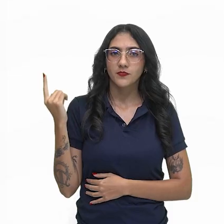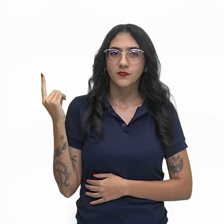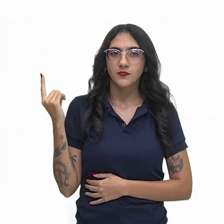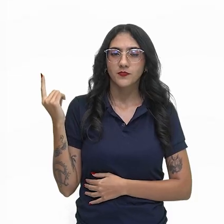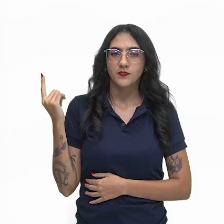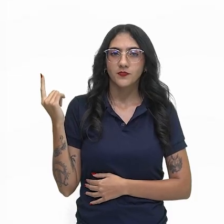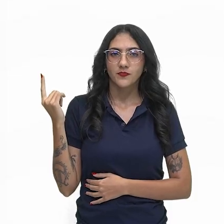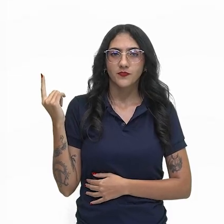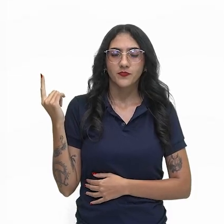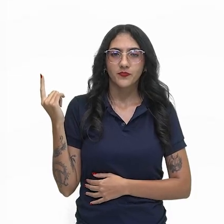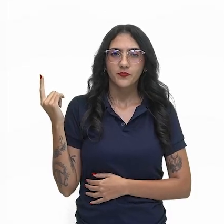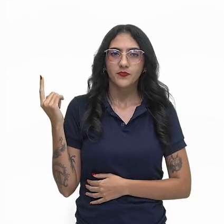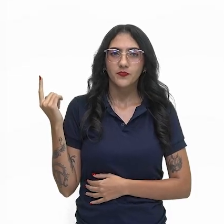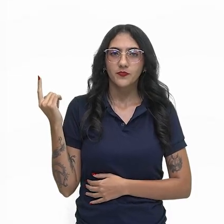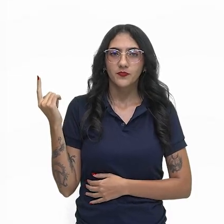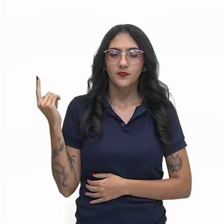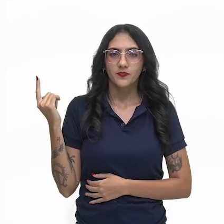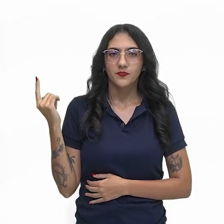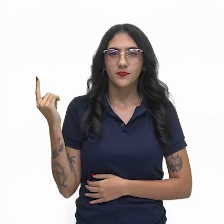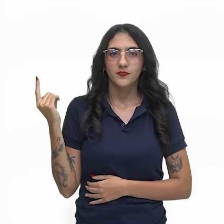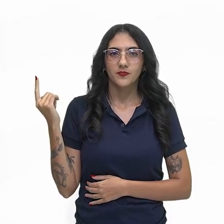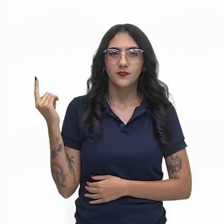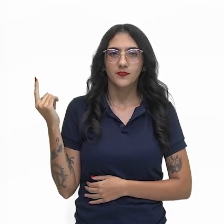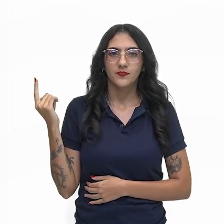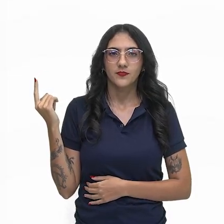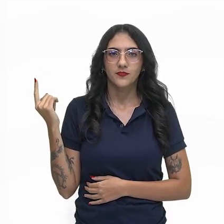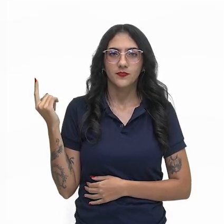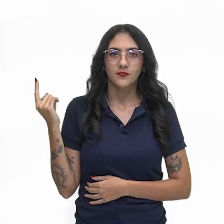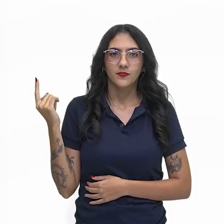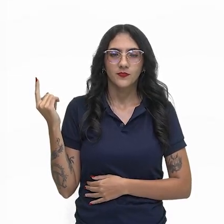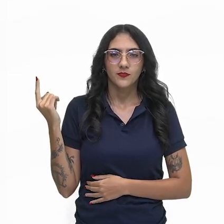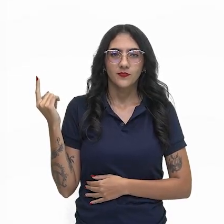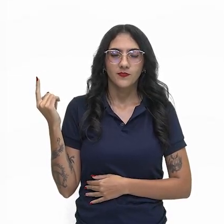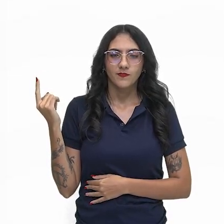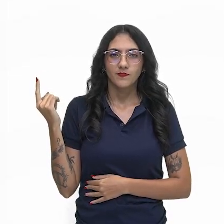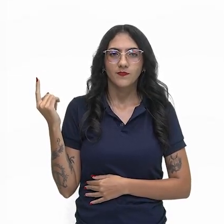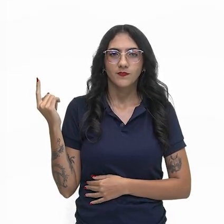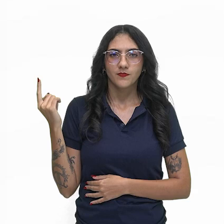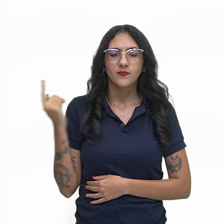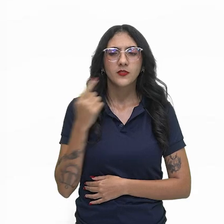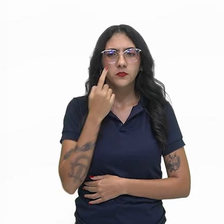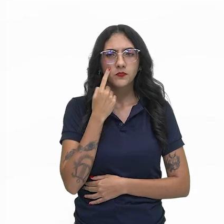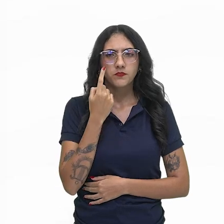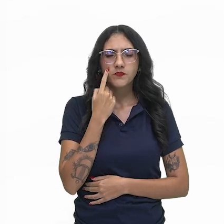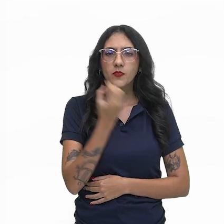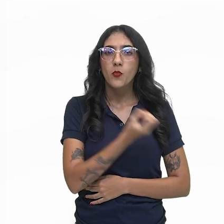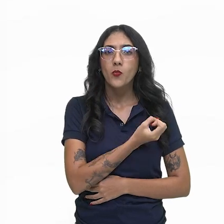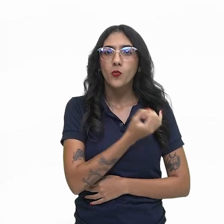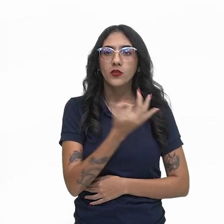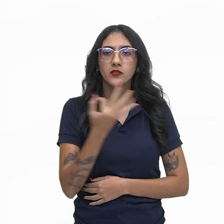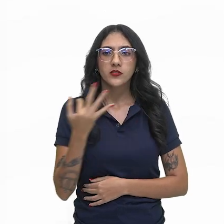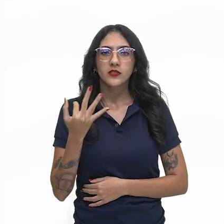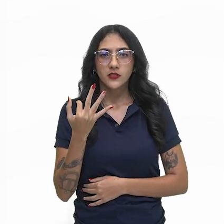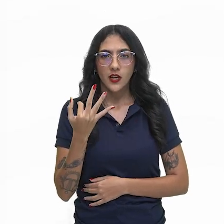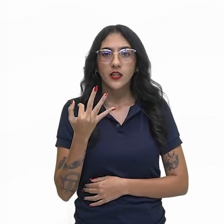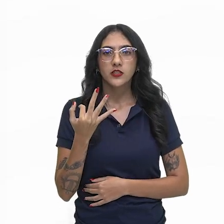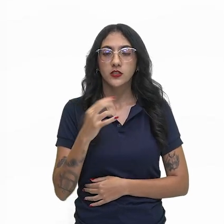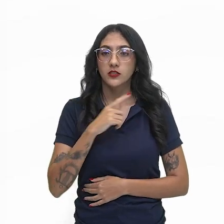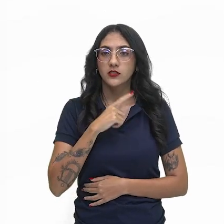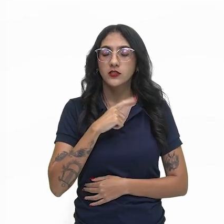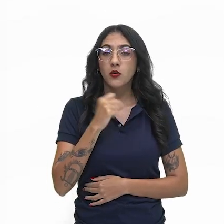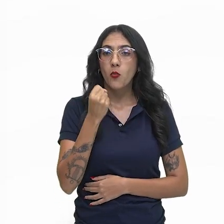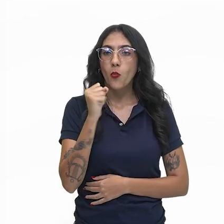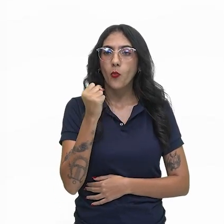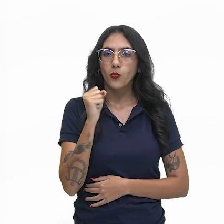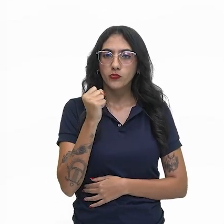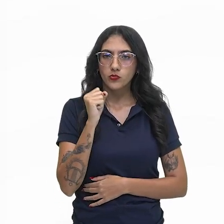2, 3, 4, 5, 6, 7, 8.